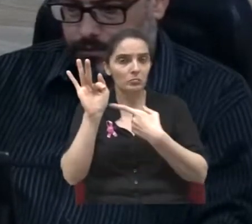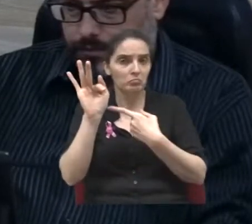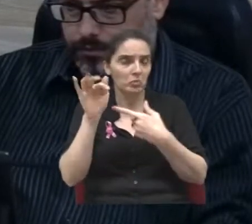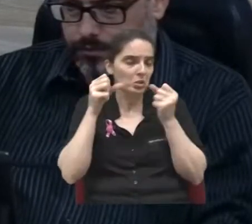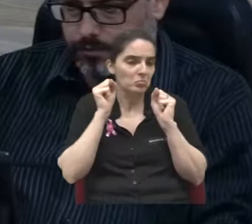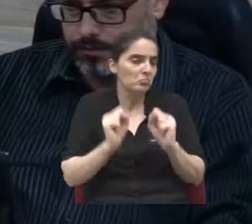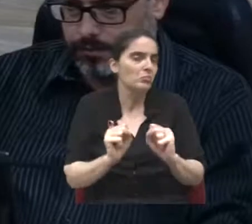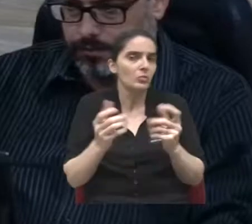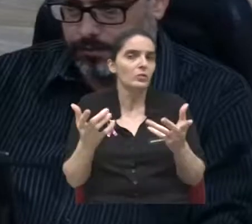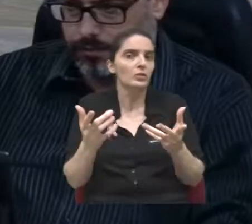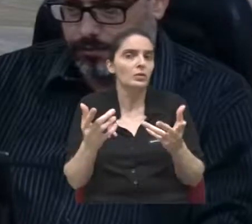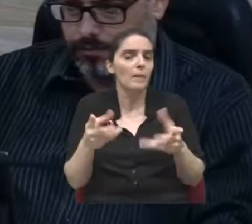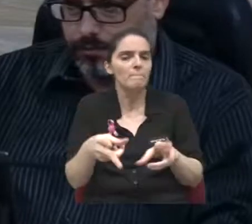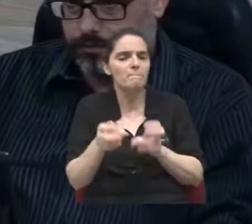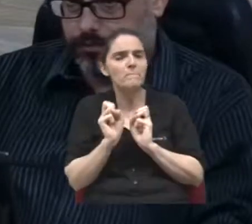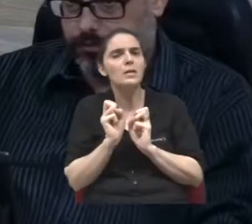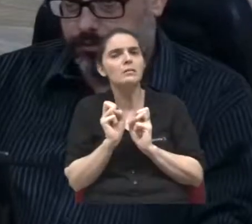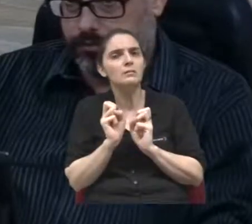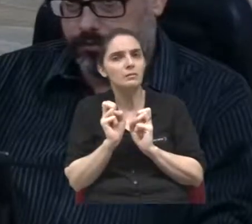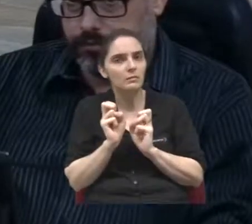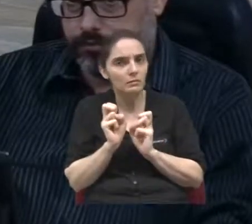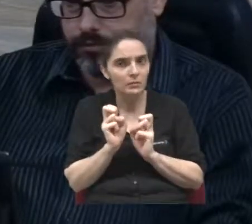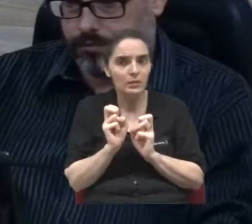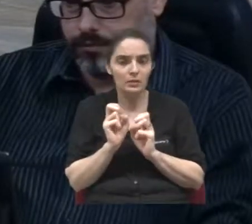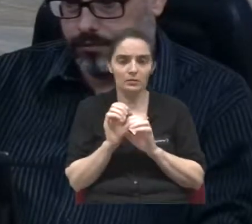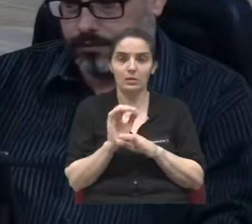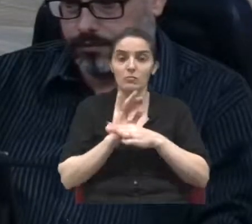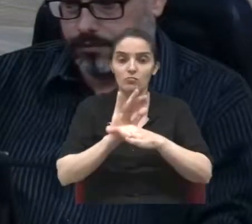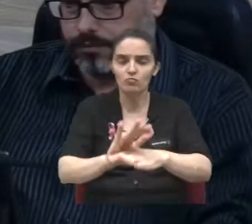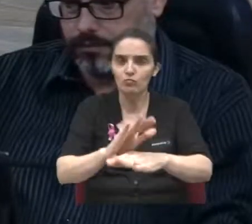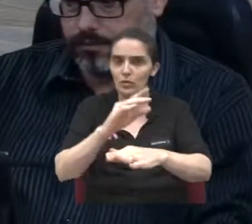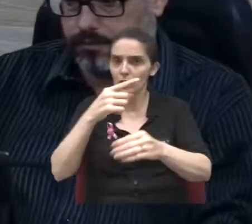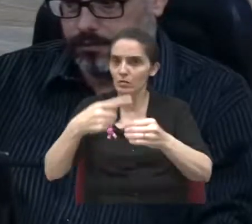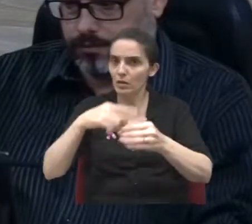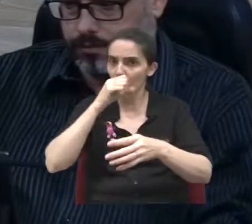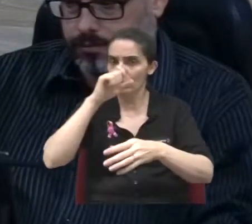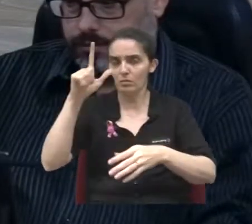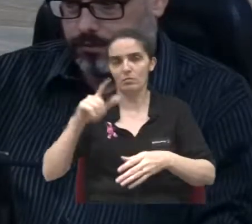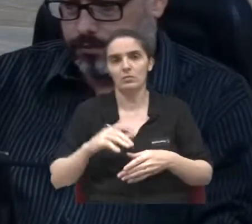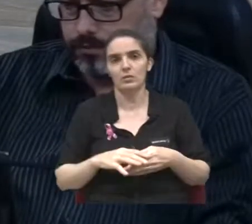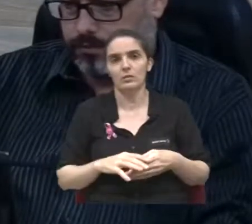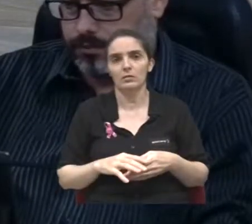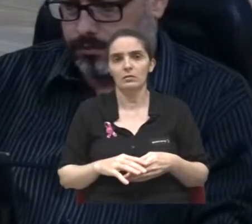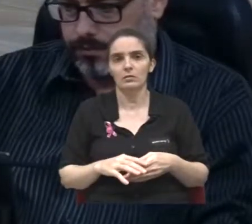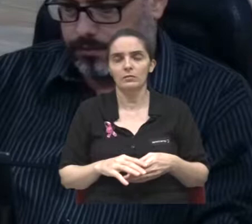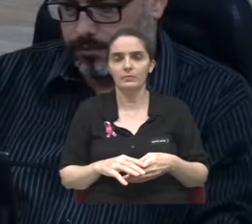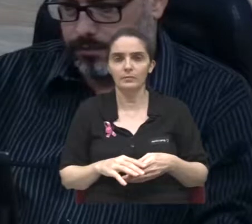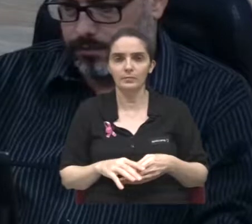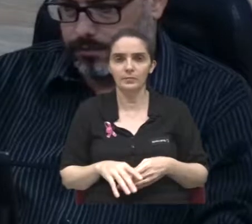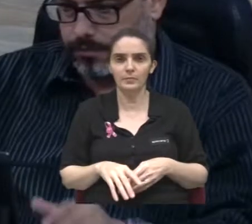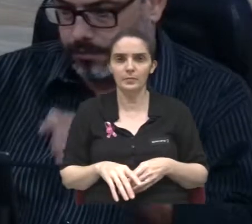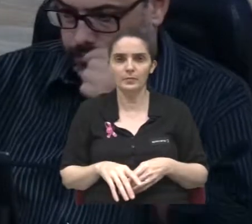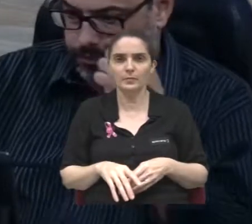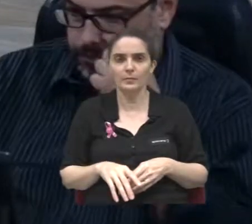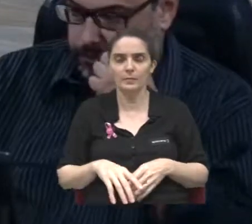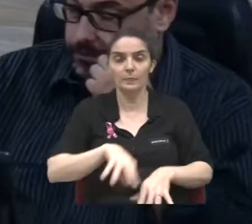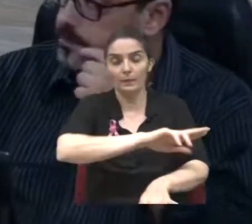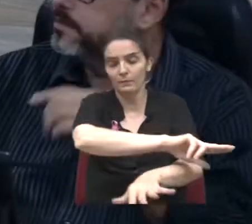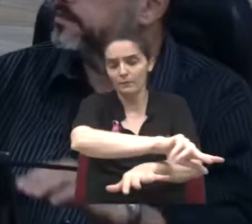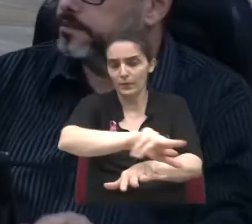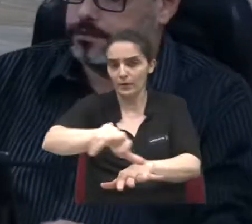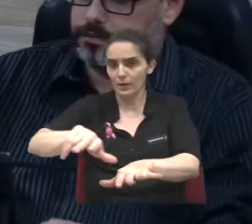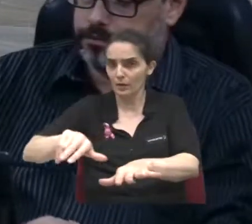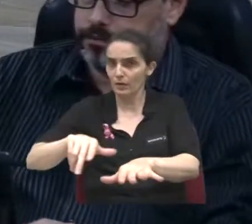Limeira, atender a cidade, quem sabe fazer uma aplicação. Nós temos vários municípios que têm o CAPS 24